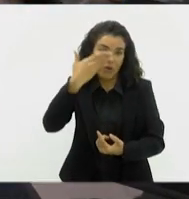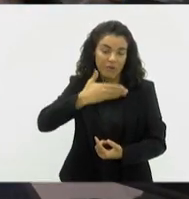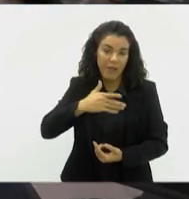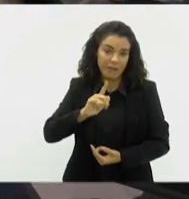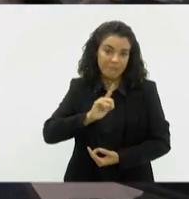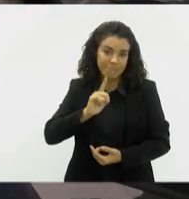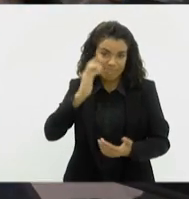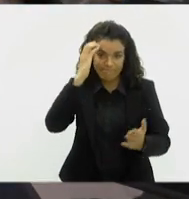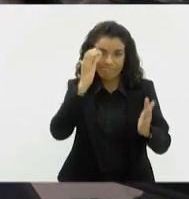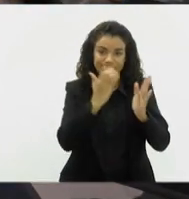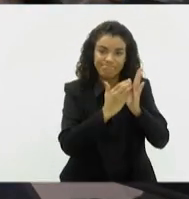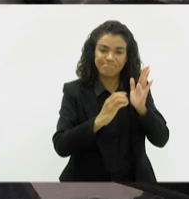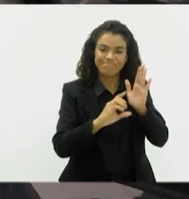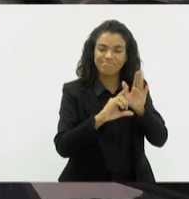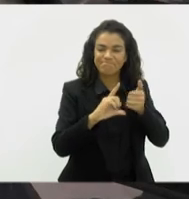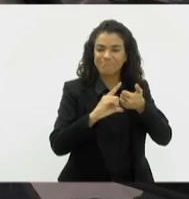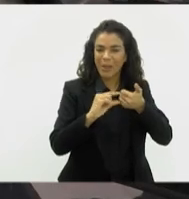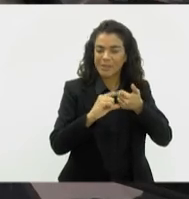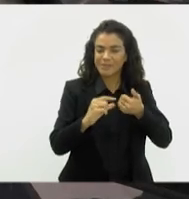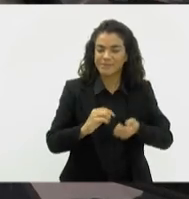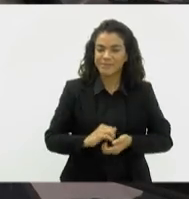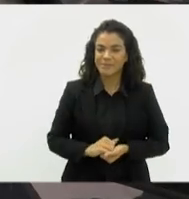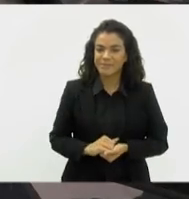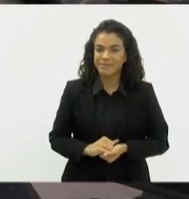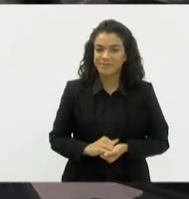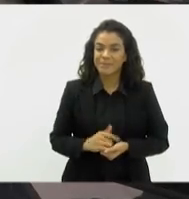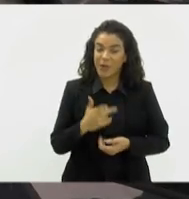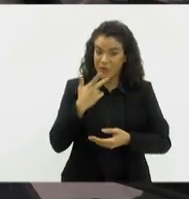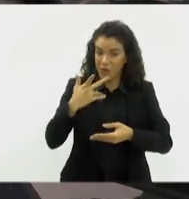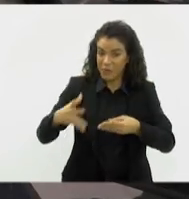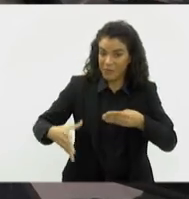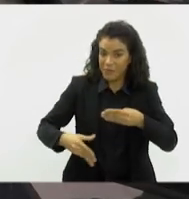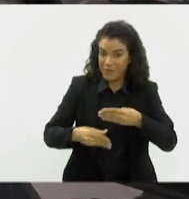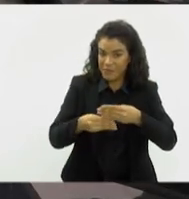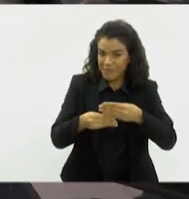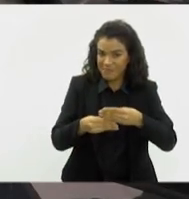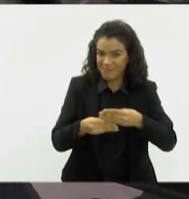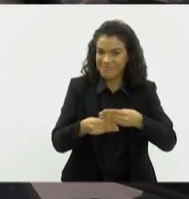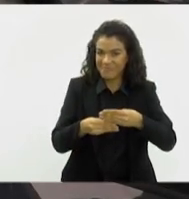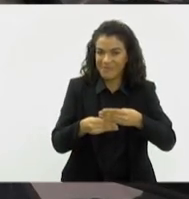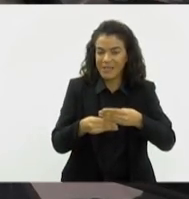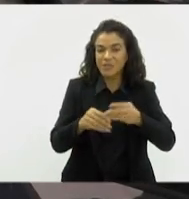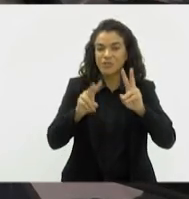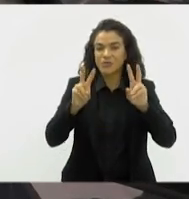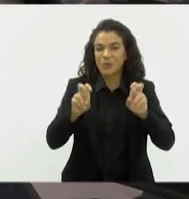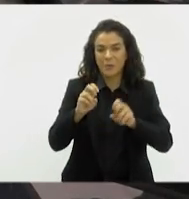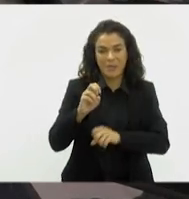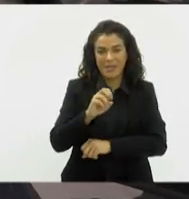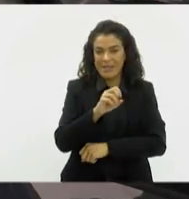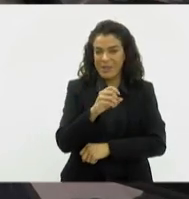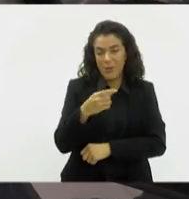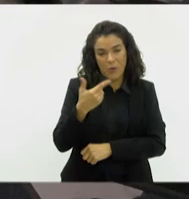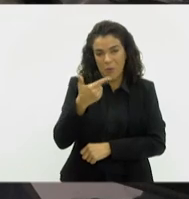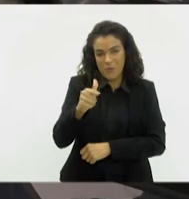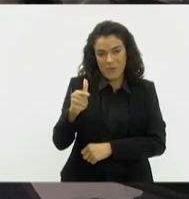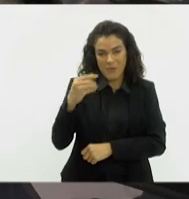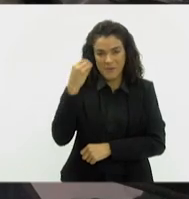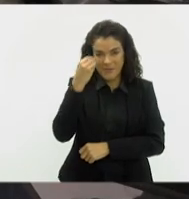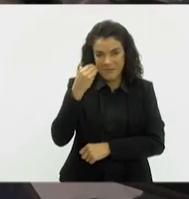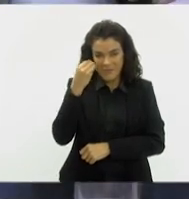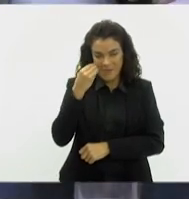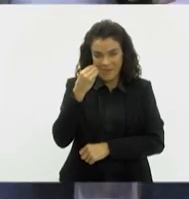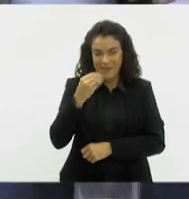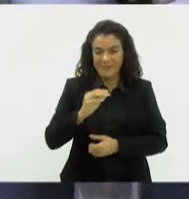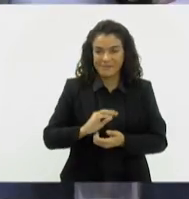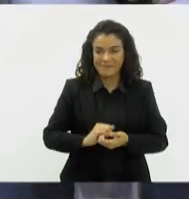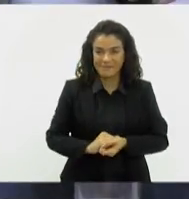Tá. Senhora Anne. Obrigada. Então, acho que eu vou reiterar isso, né? Assim, a minha não experiência dentro do cárcere, mas